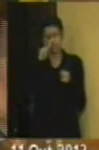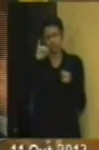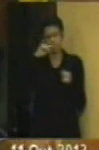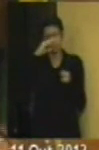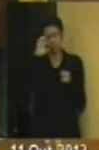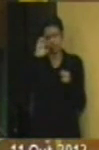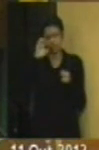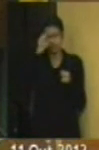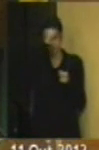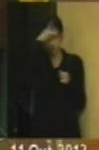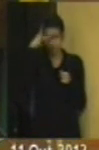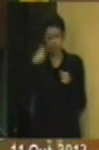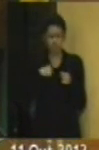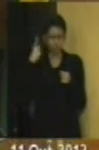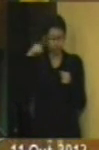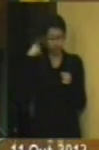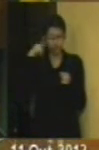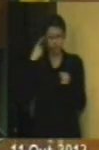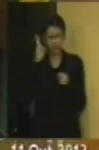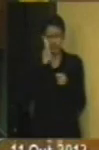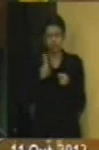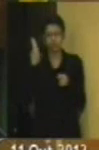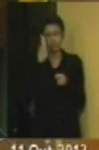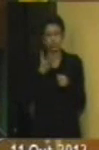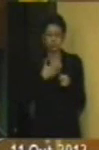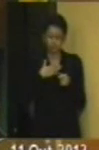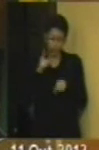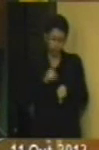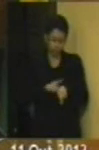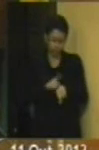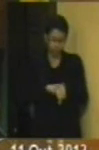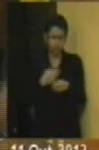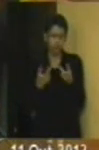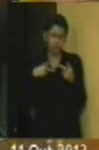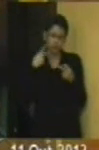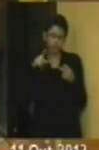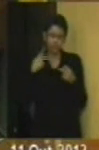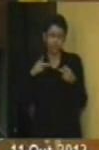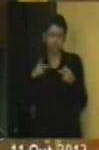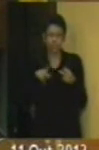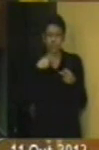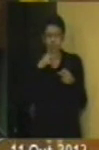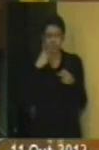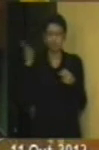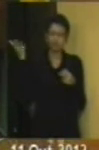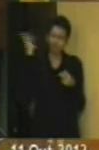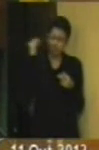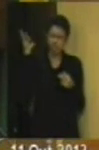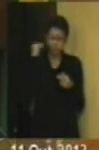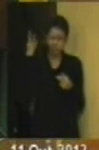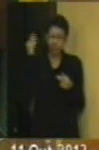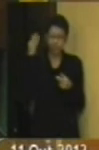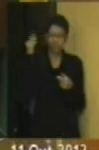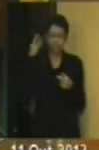vereador não estou maluco vereador não estou doido estão usando a tribuna no meu tempo assim como vossa excelência usou e não fiquei ali falando baixinho